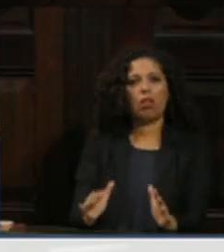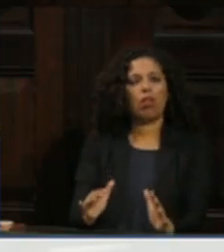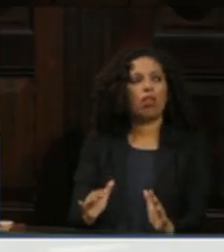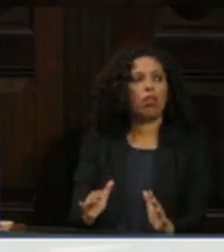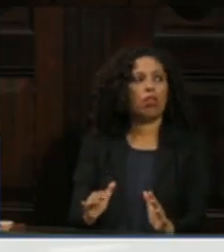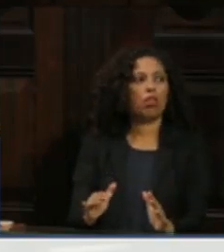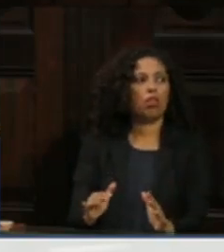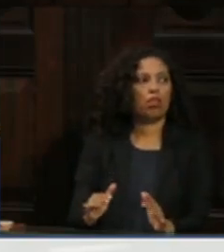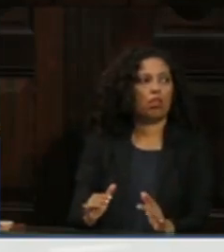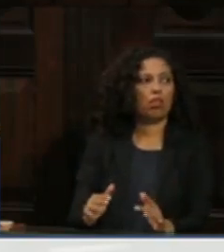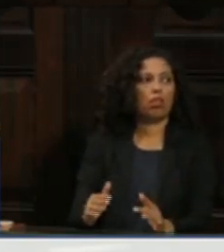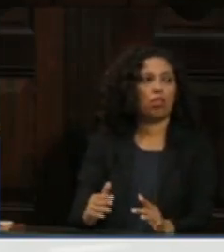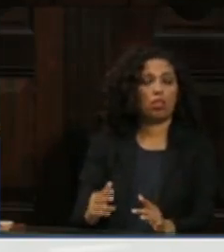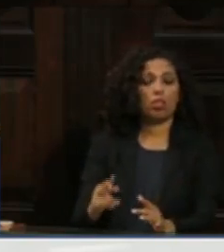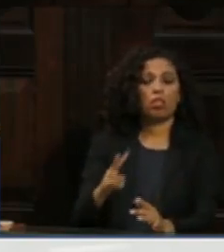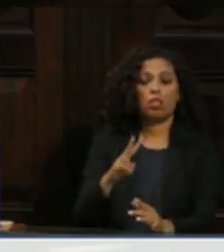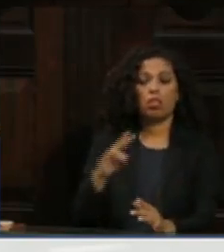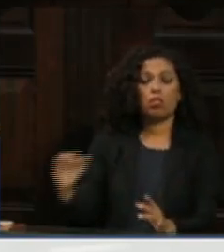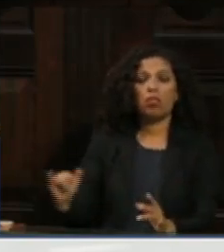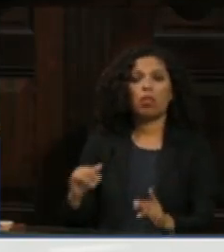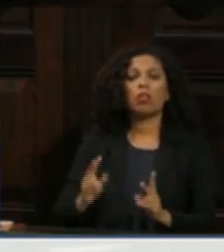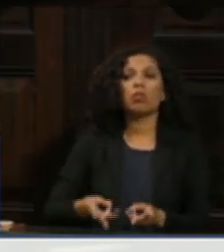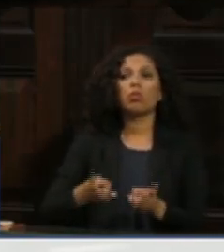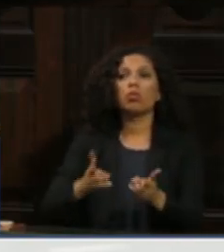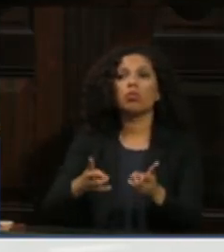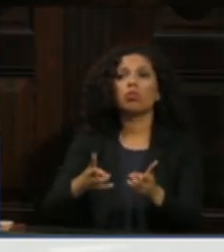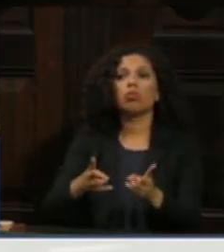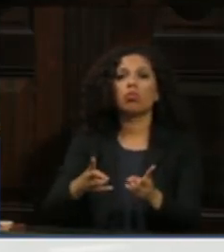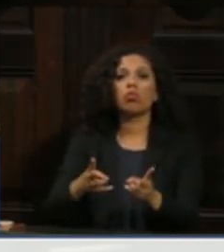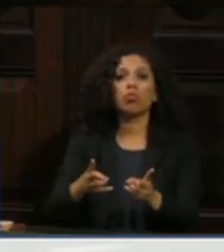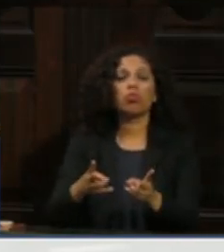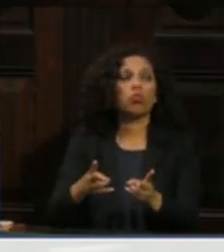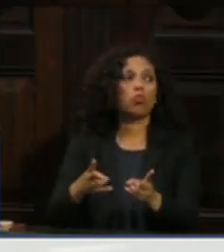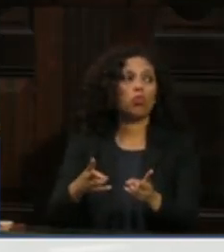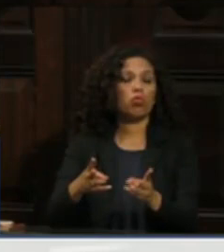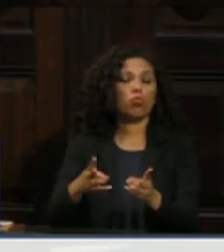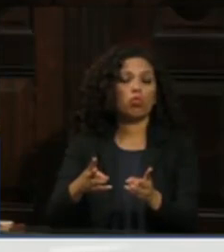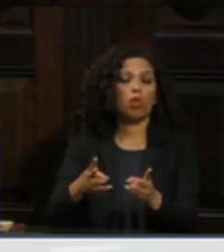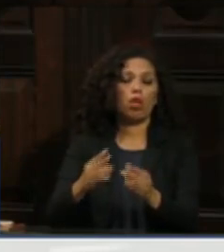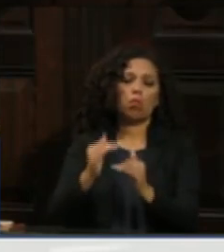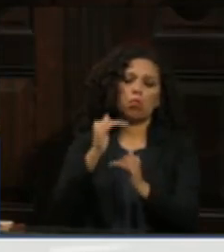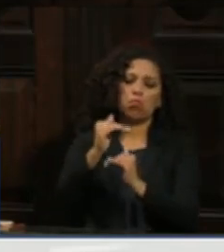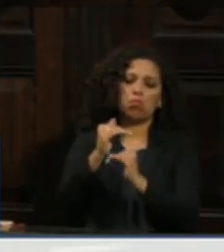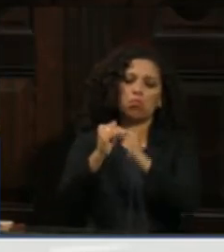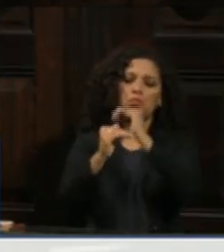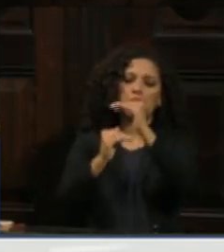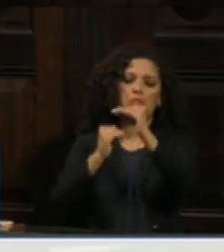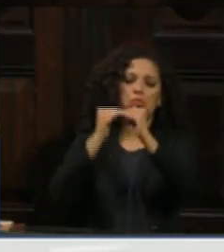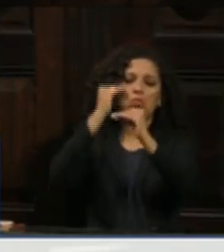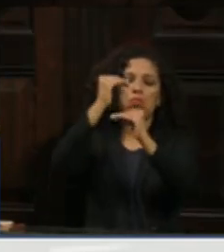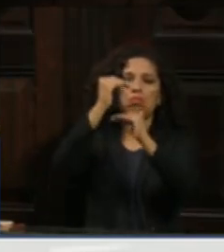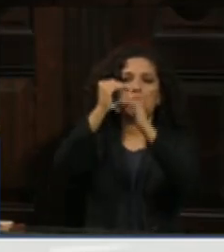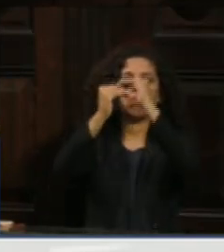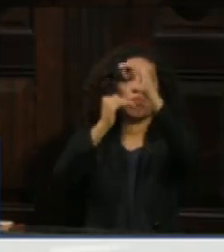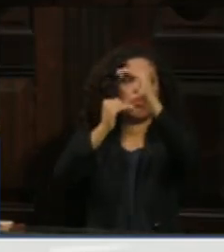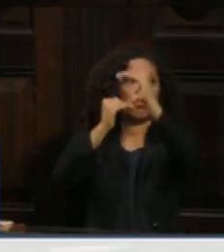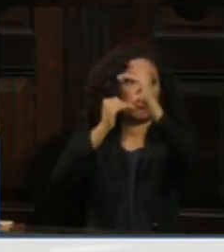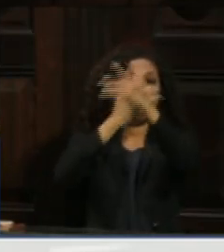e a partir da criminalização e da desmoralização vêm algumas